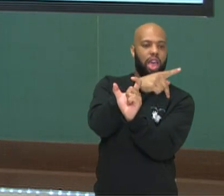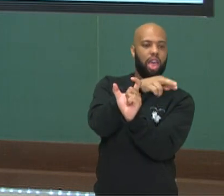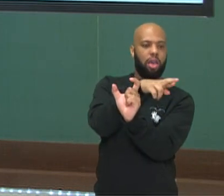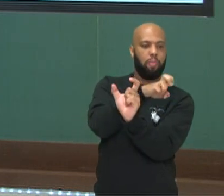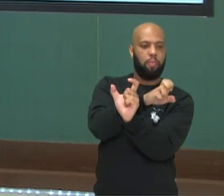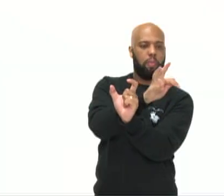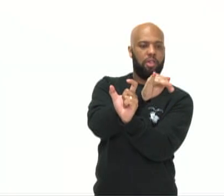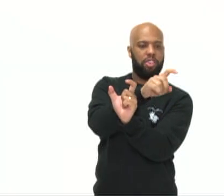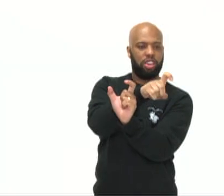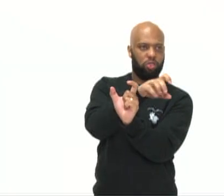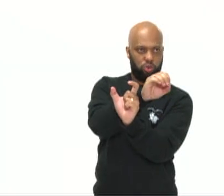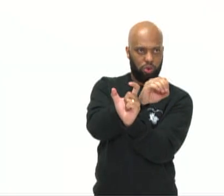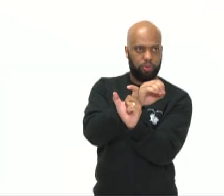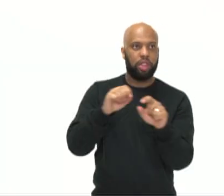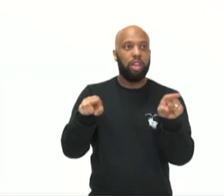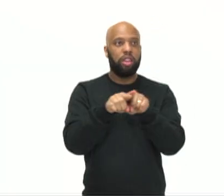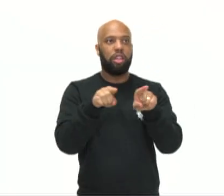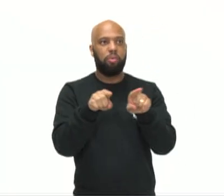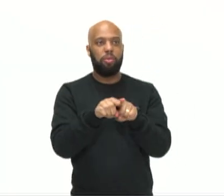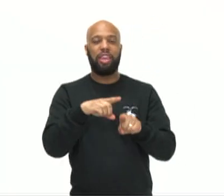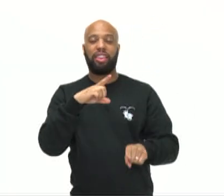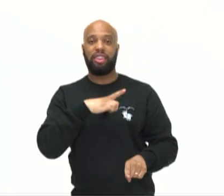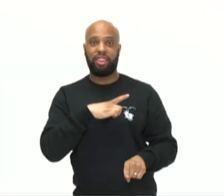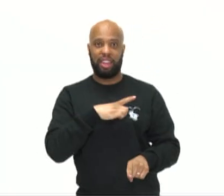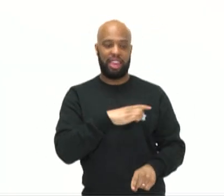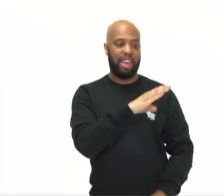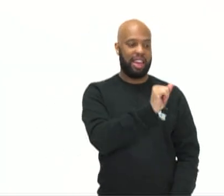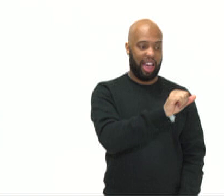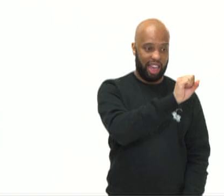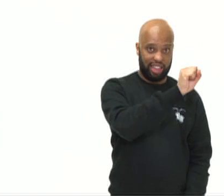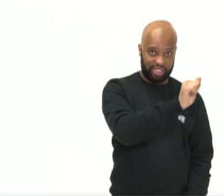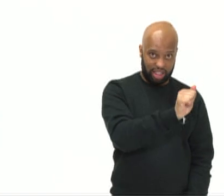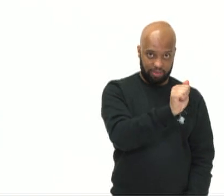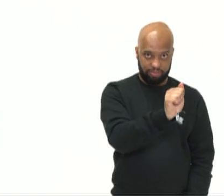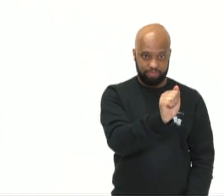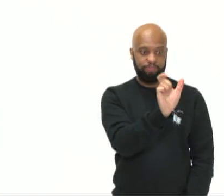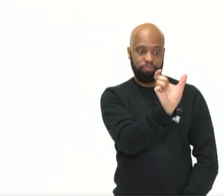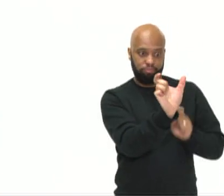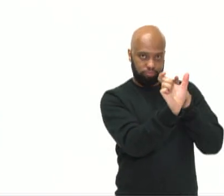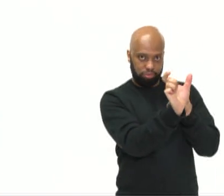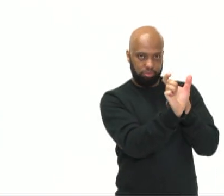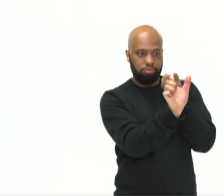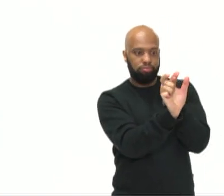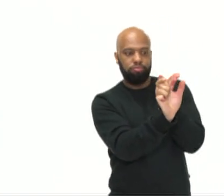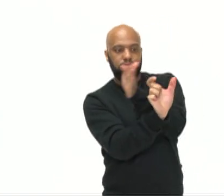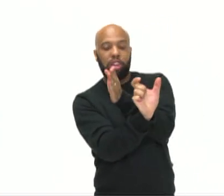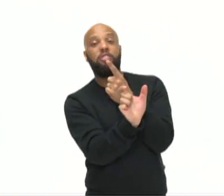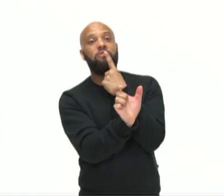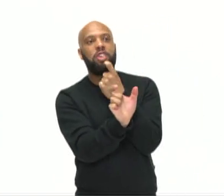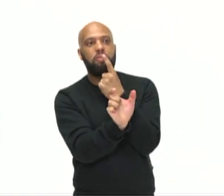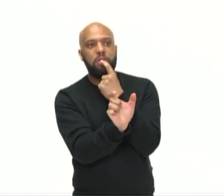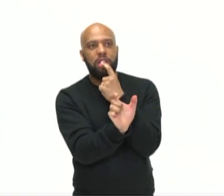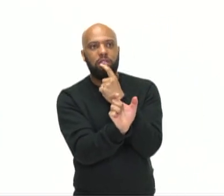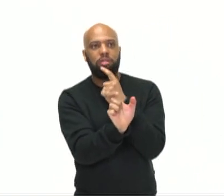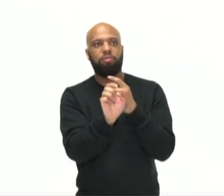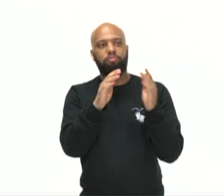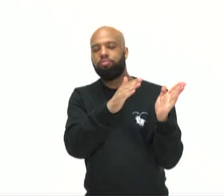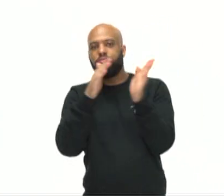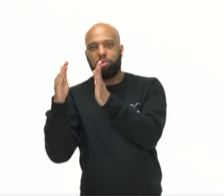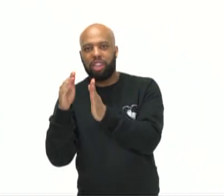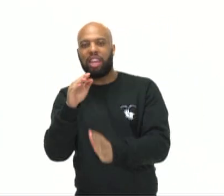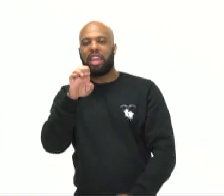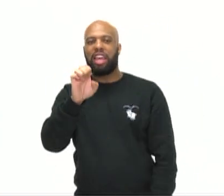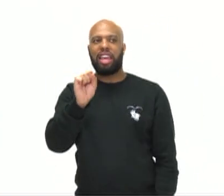tenho casamento, estacionamento. Veja que agora eu coloquei depois, né, do radical